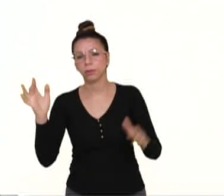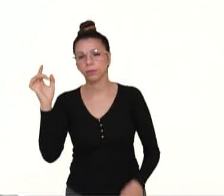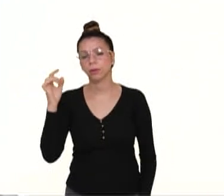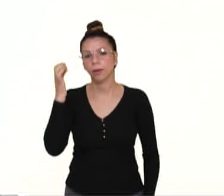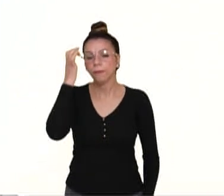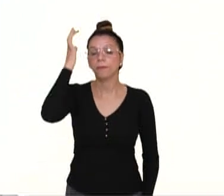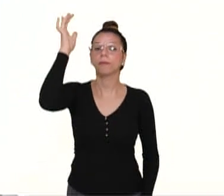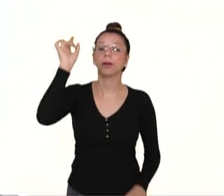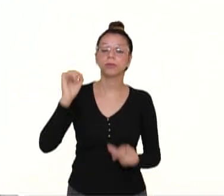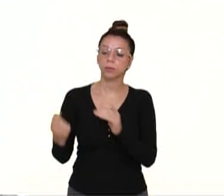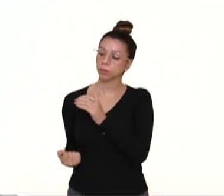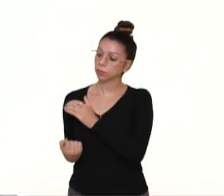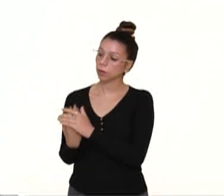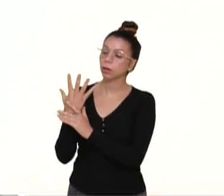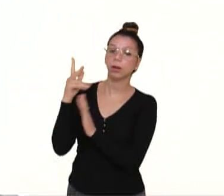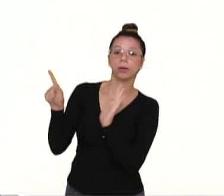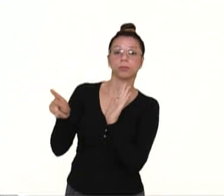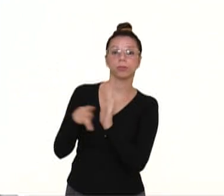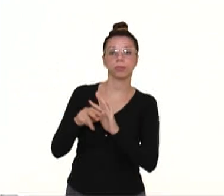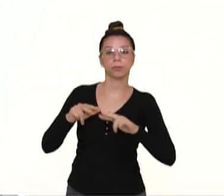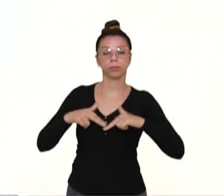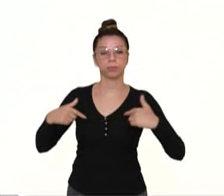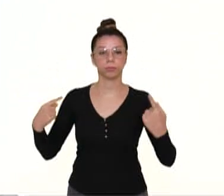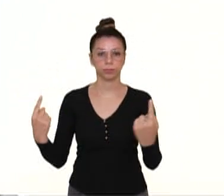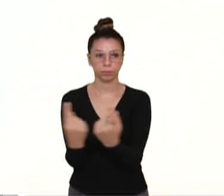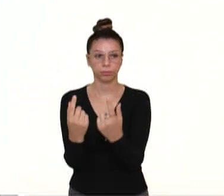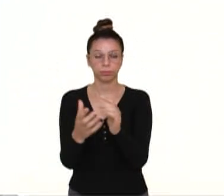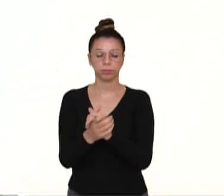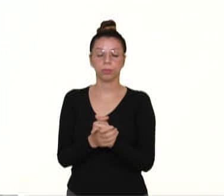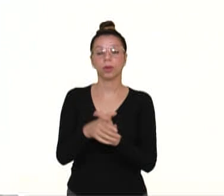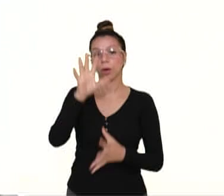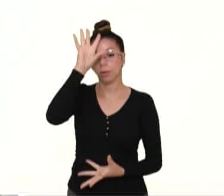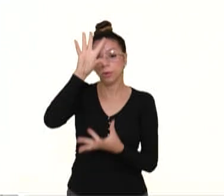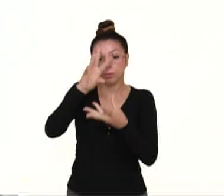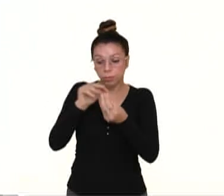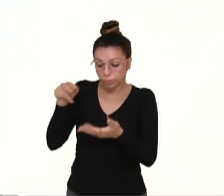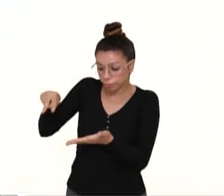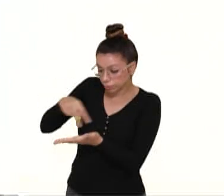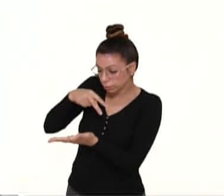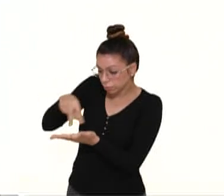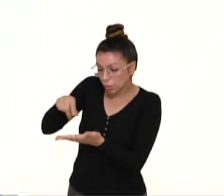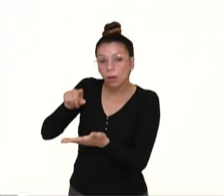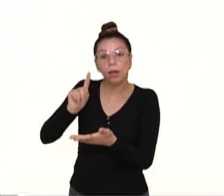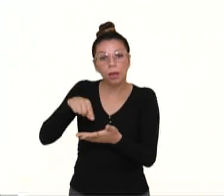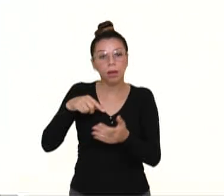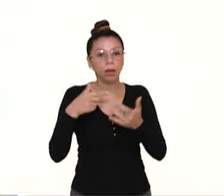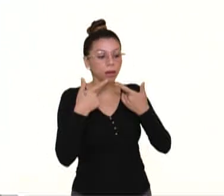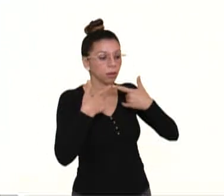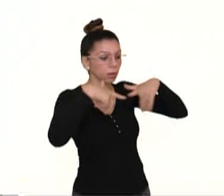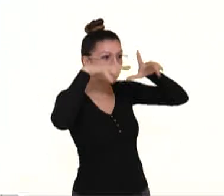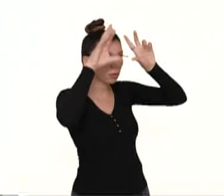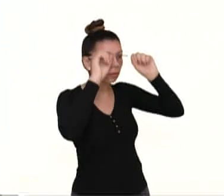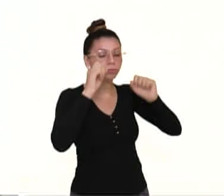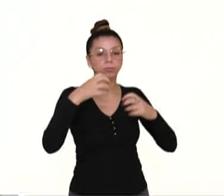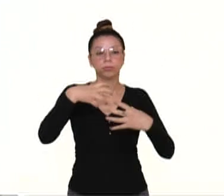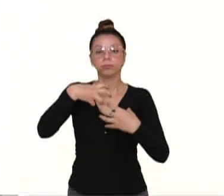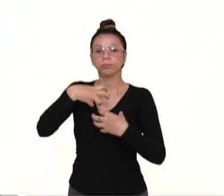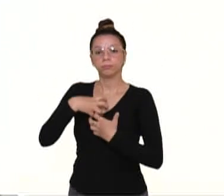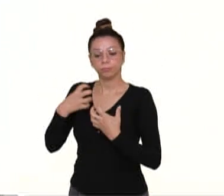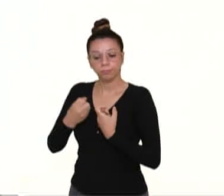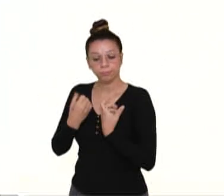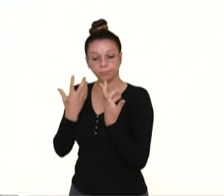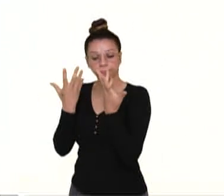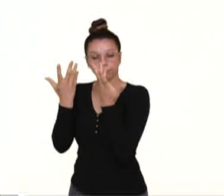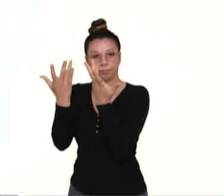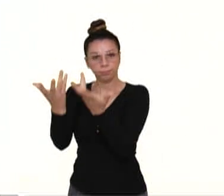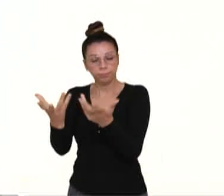você pegar e criar a tua própria ciranda. Quando entendemos a dança como linguagem e pensamento do corpo, é